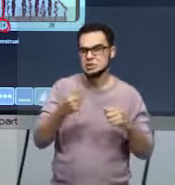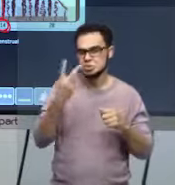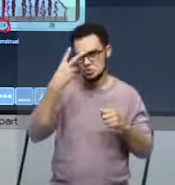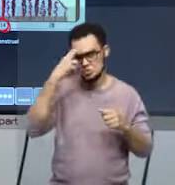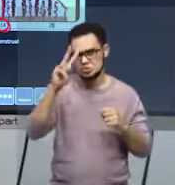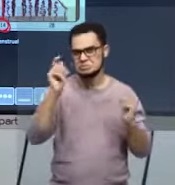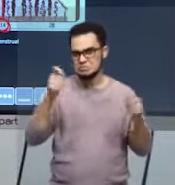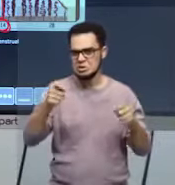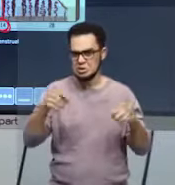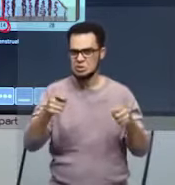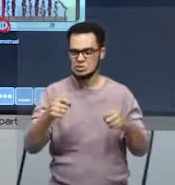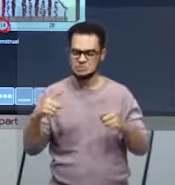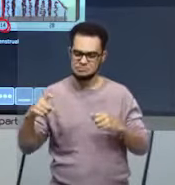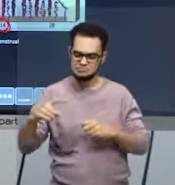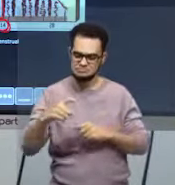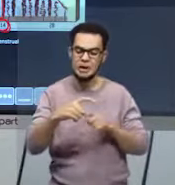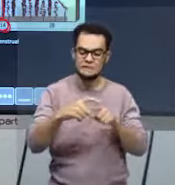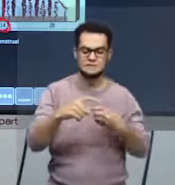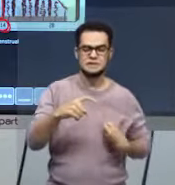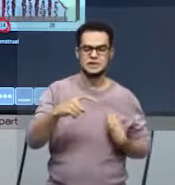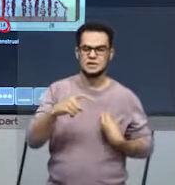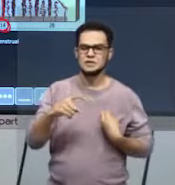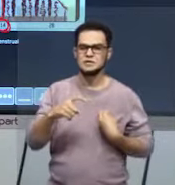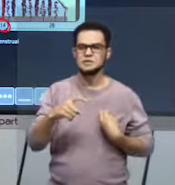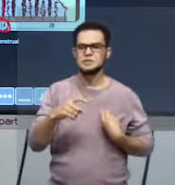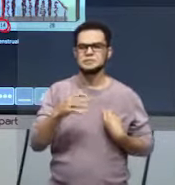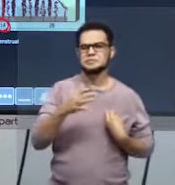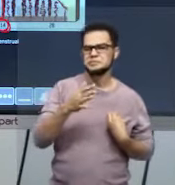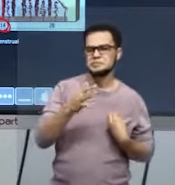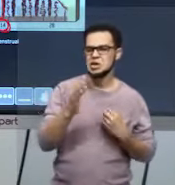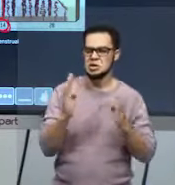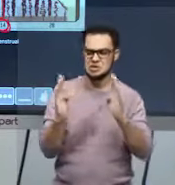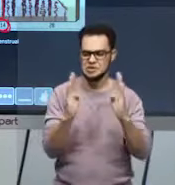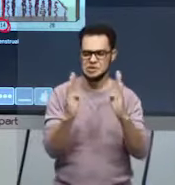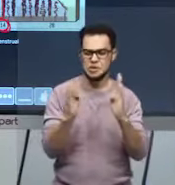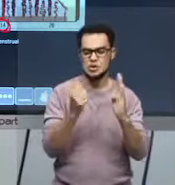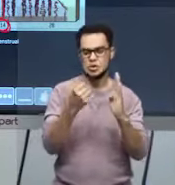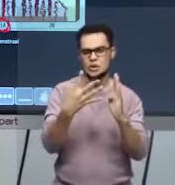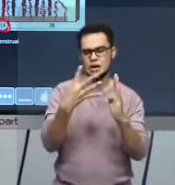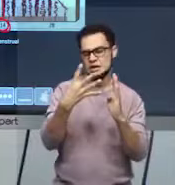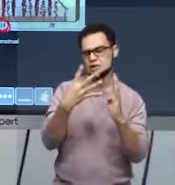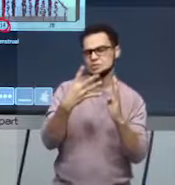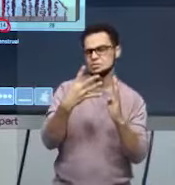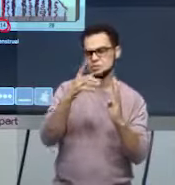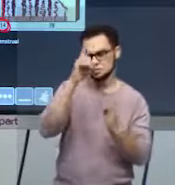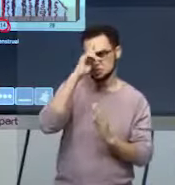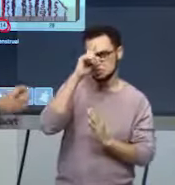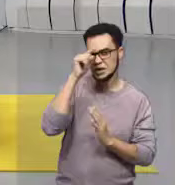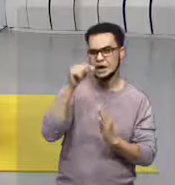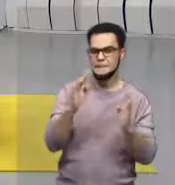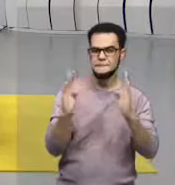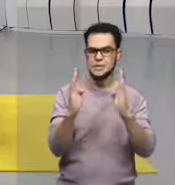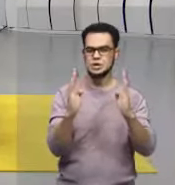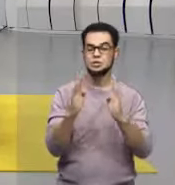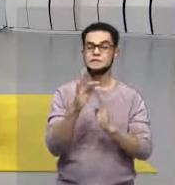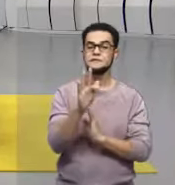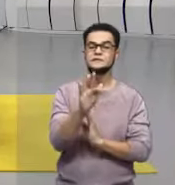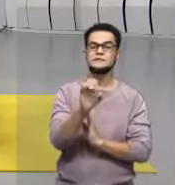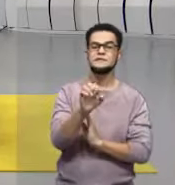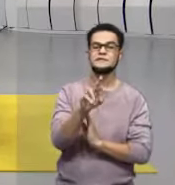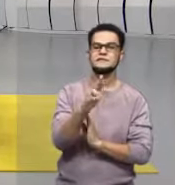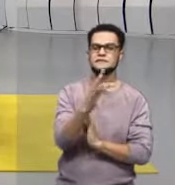esse período aí em torno do 14º dia, a gente chama de período fértil, tá? Outra